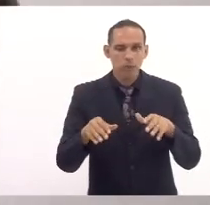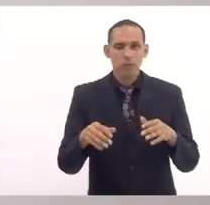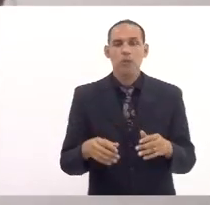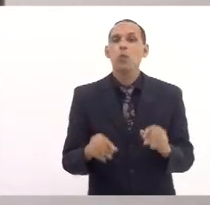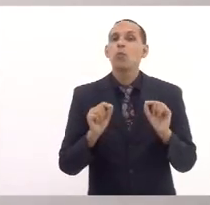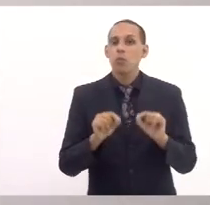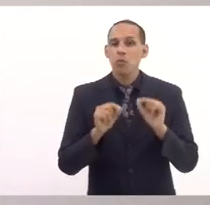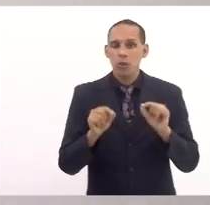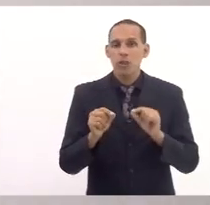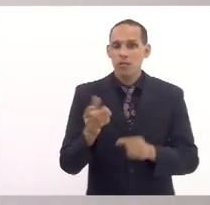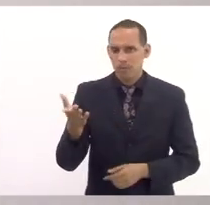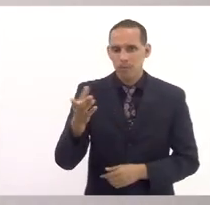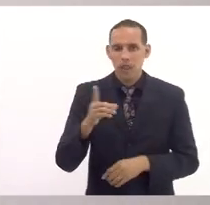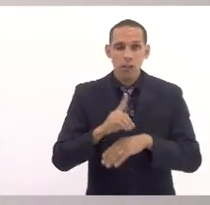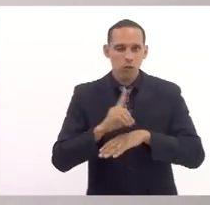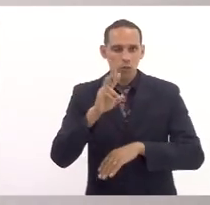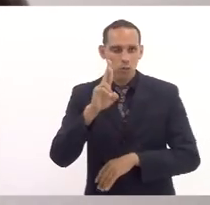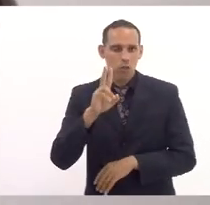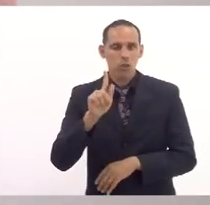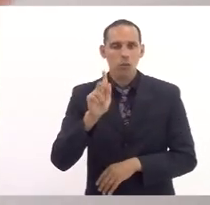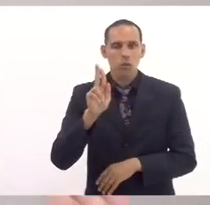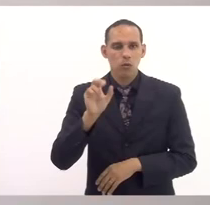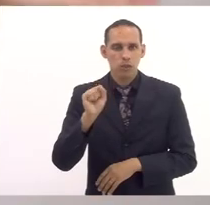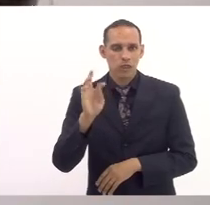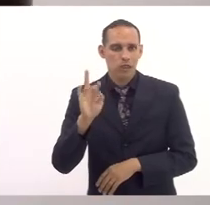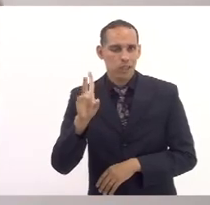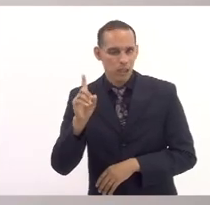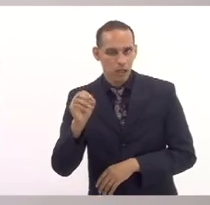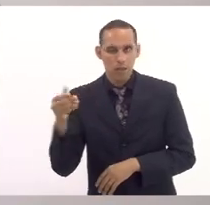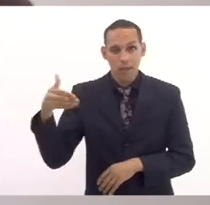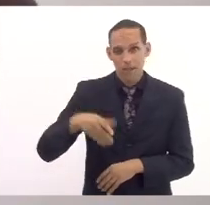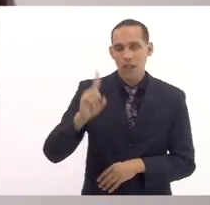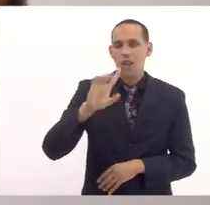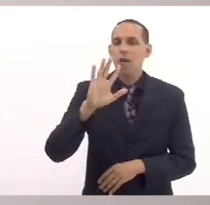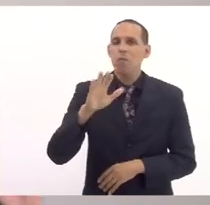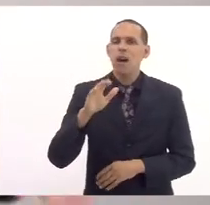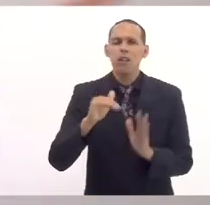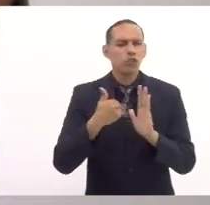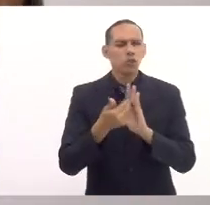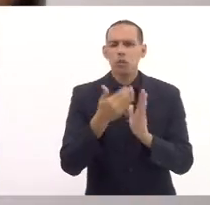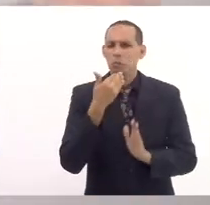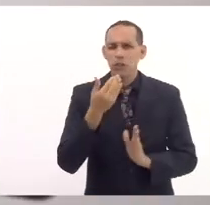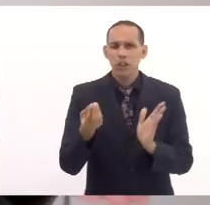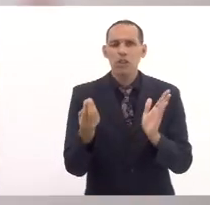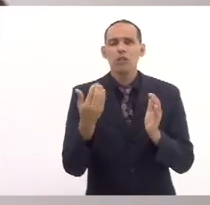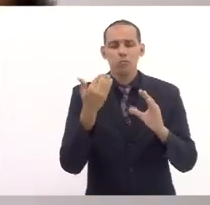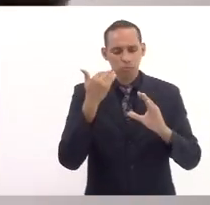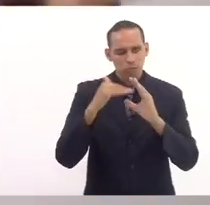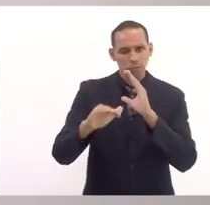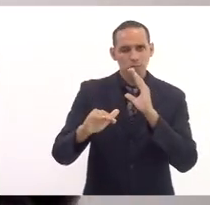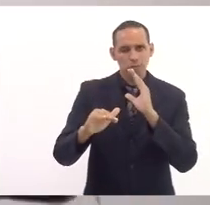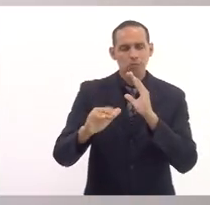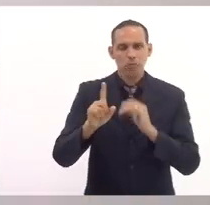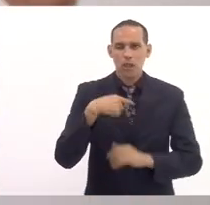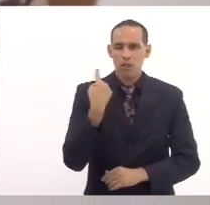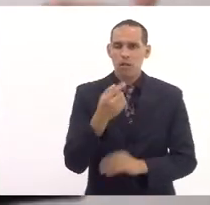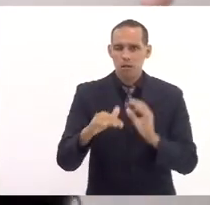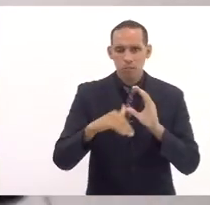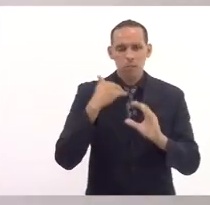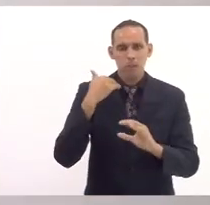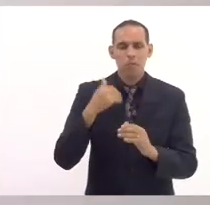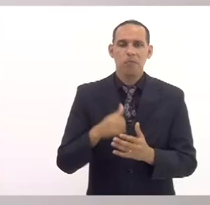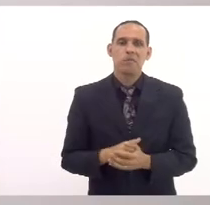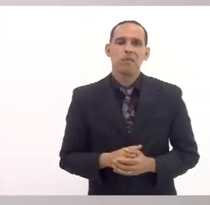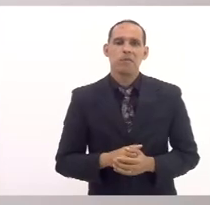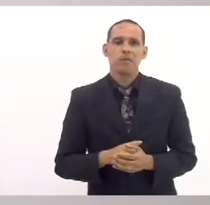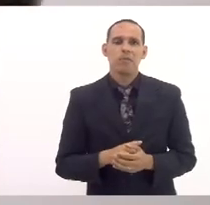não vai estar presente o doutor Gustavo de Mello, mas automaticamente ele vai encaminhar tudo aquilo que foi solicitado, né, pela CPE, essas informações que nós solicitamos,